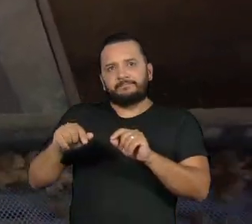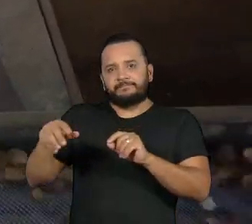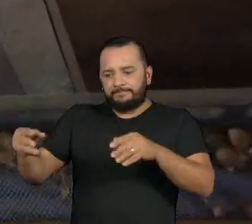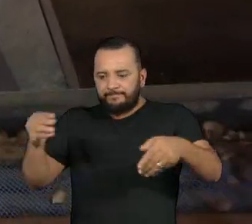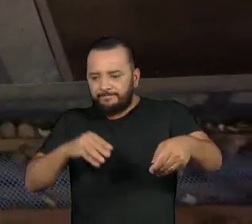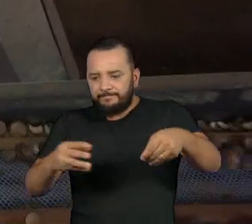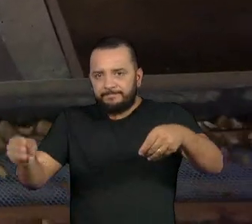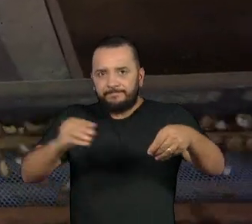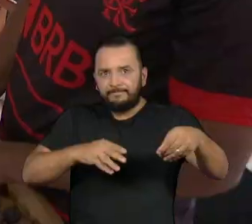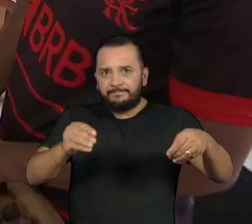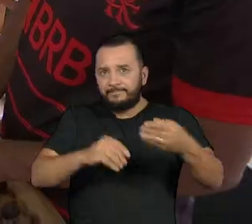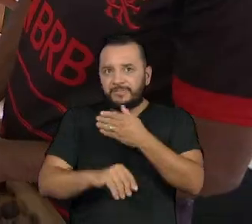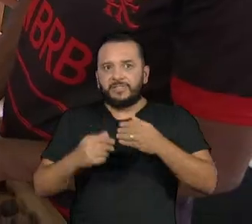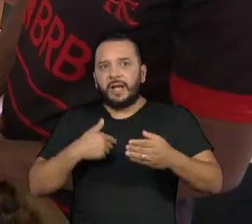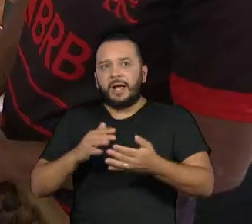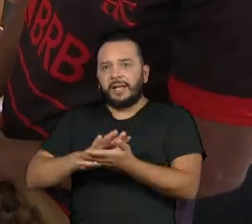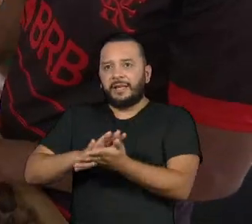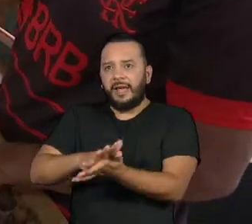São quebradas,